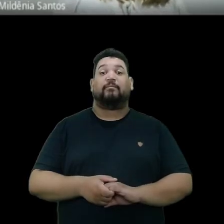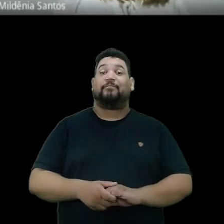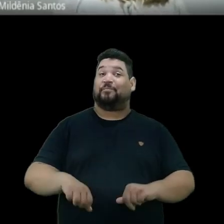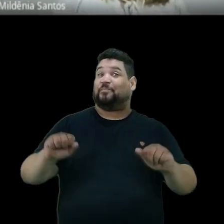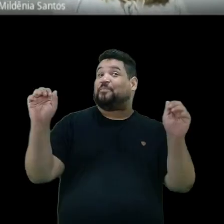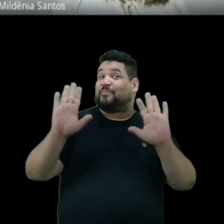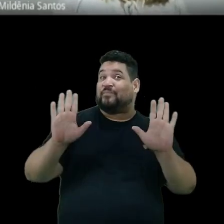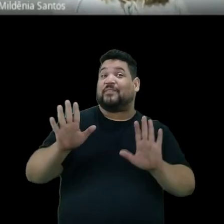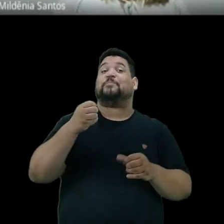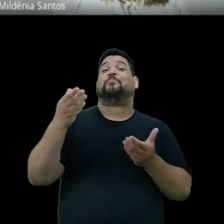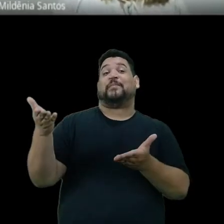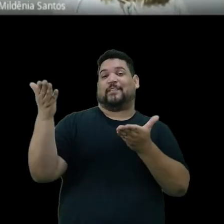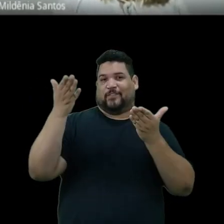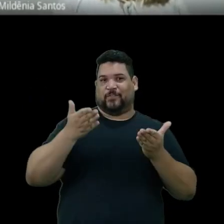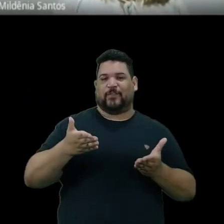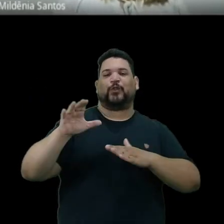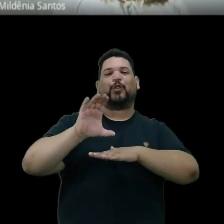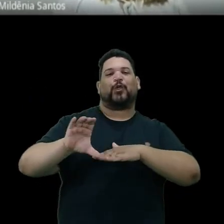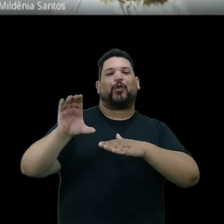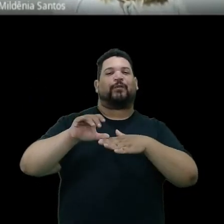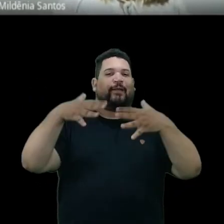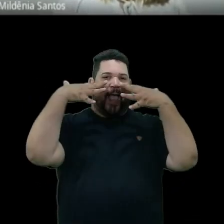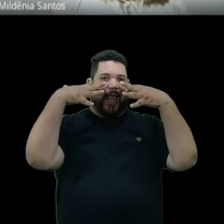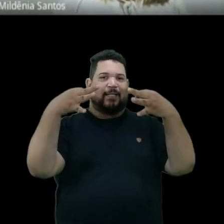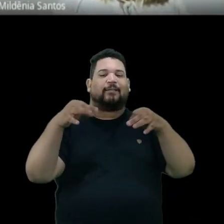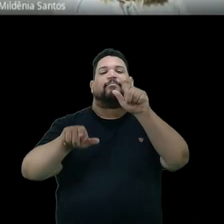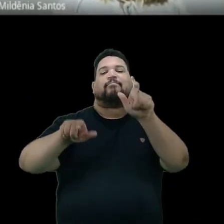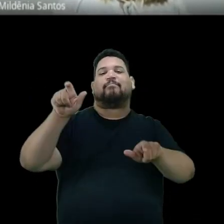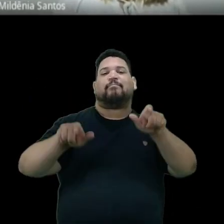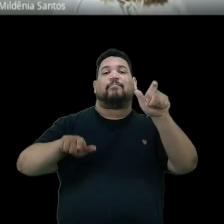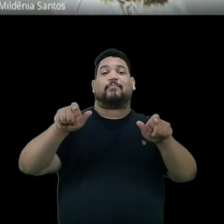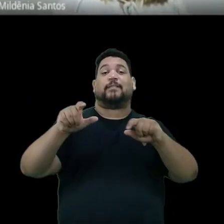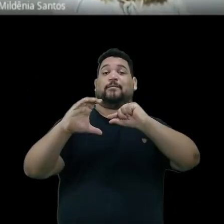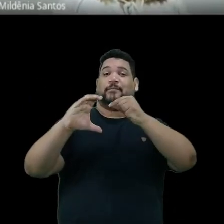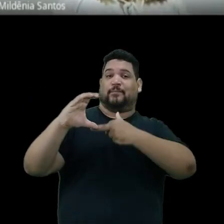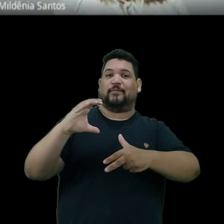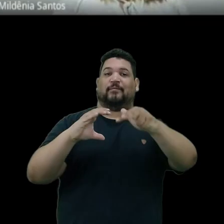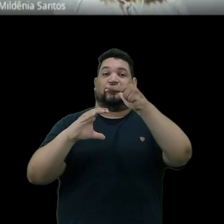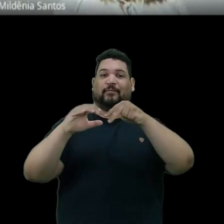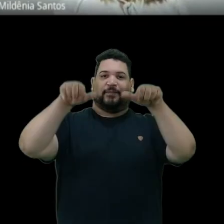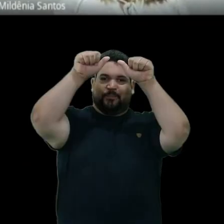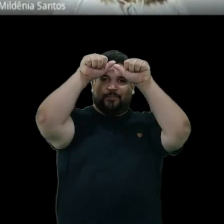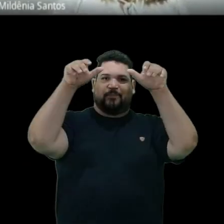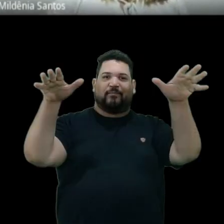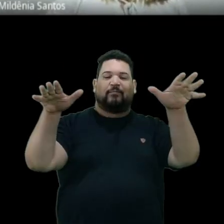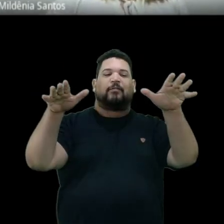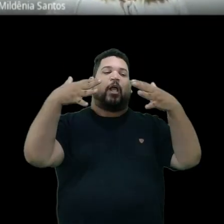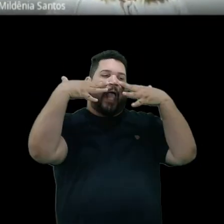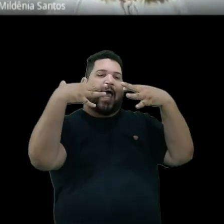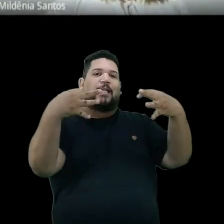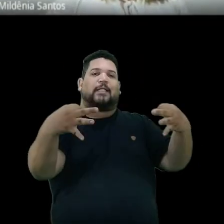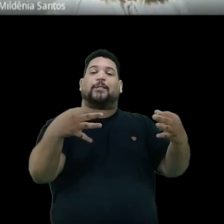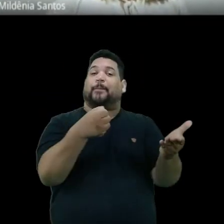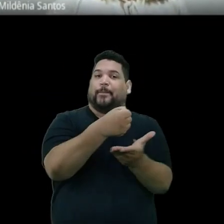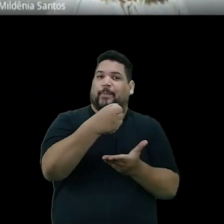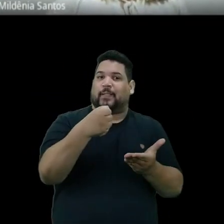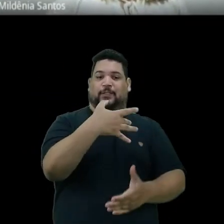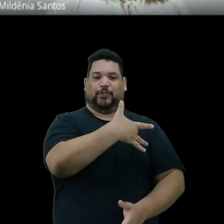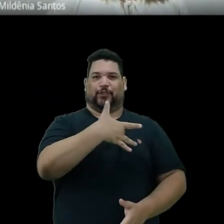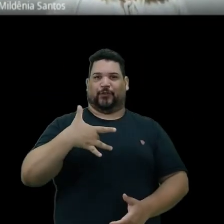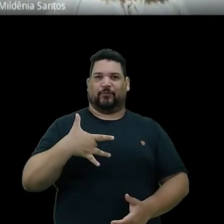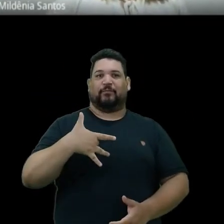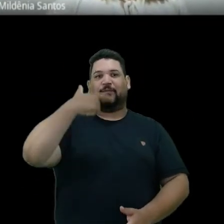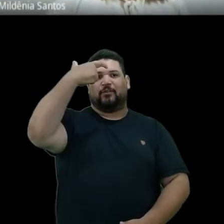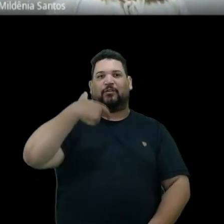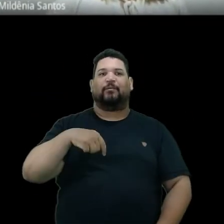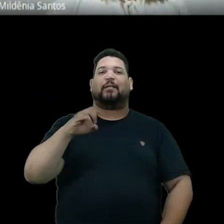Olá, seja bem-vindo ao curso Atenção às Pessoas com Transtorno do Espectro Autista na Atenção Primária à Saúde. Eu sou Mildênia Santos,